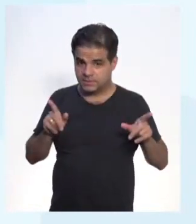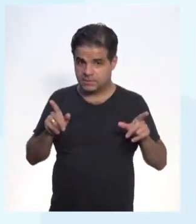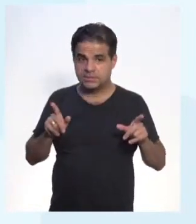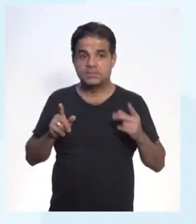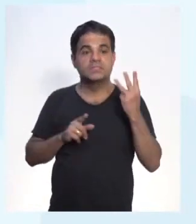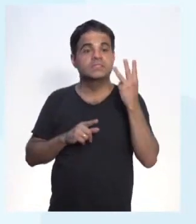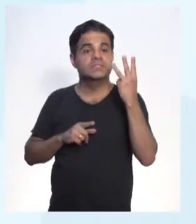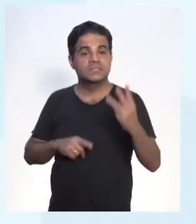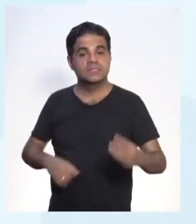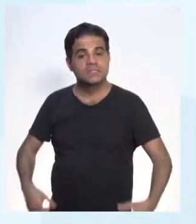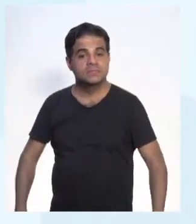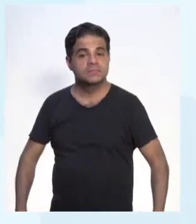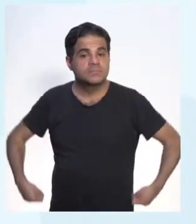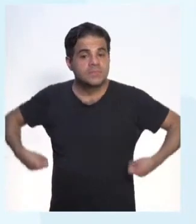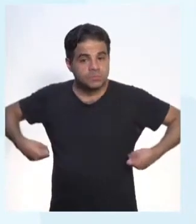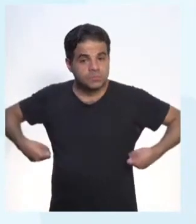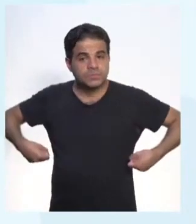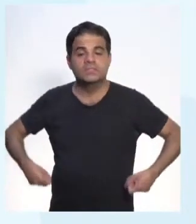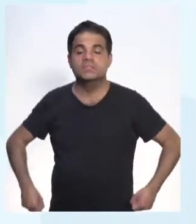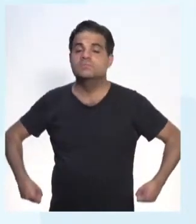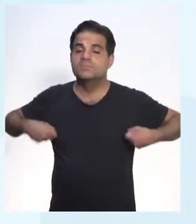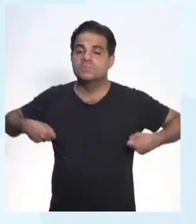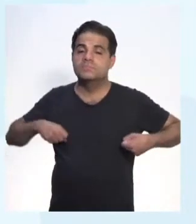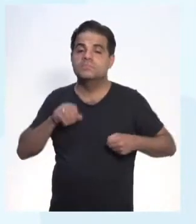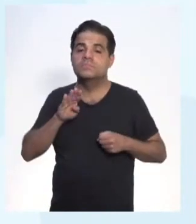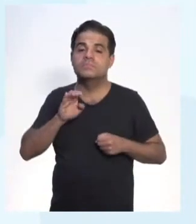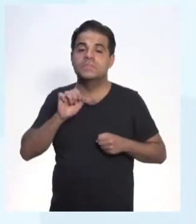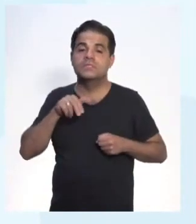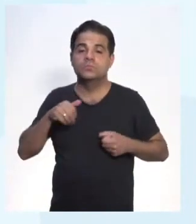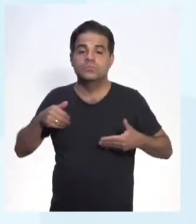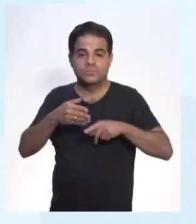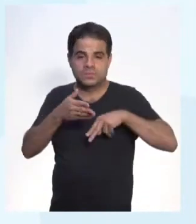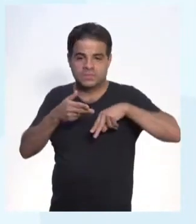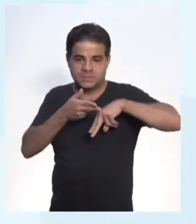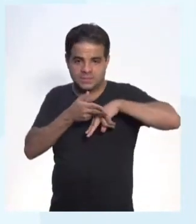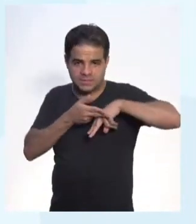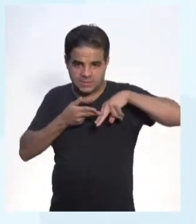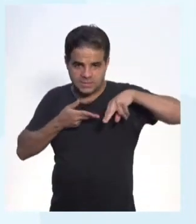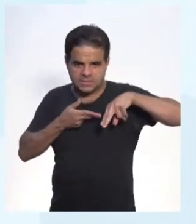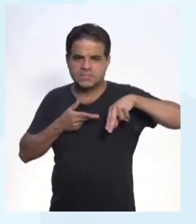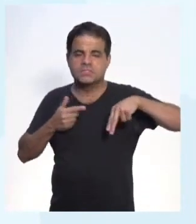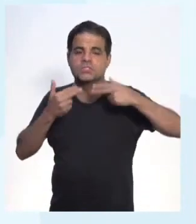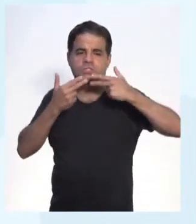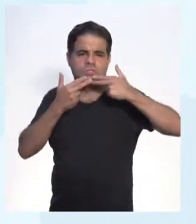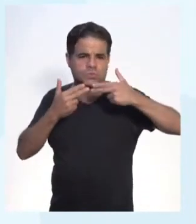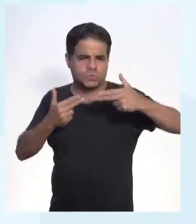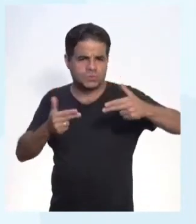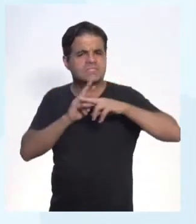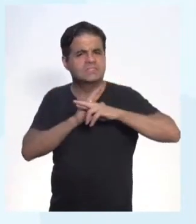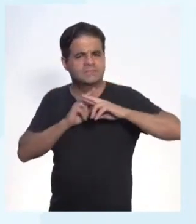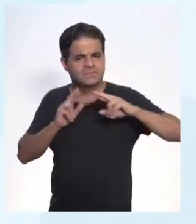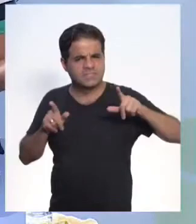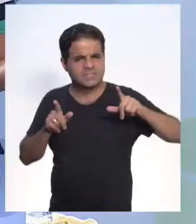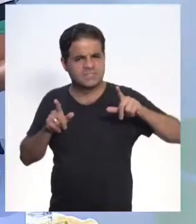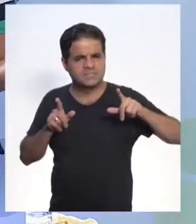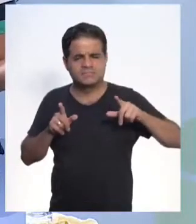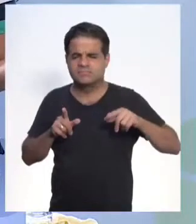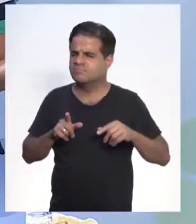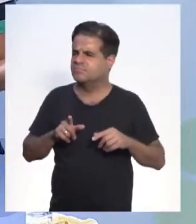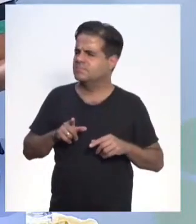e 3 bermudas de cores distintas. Aí você fala assim, professor, eu já vi